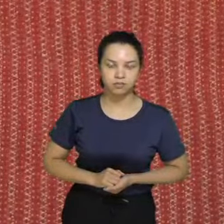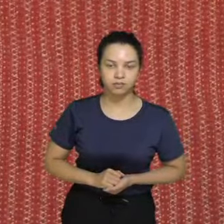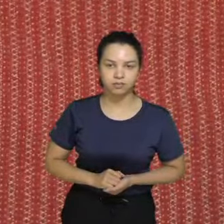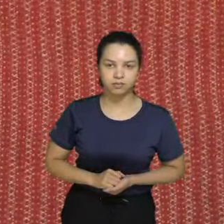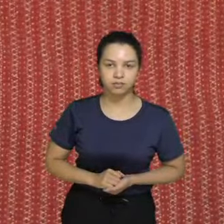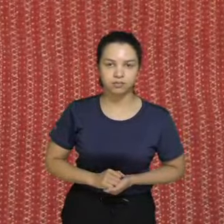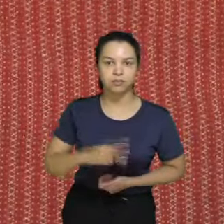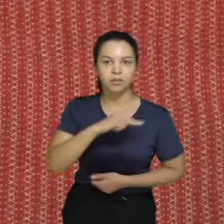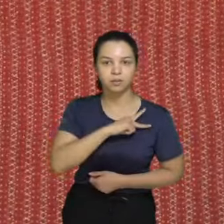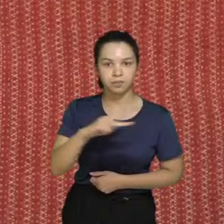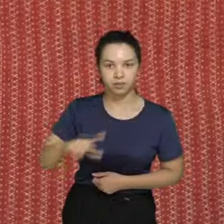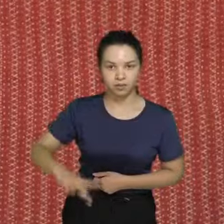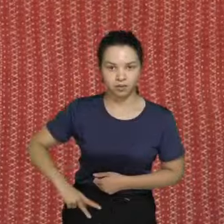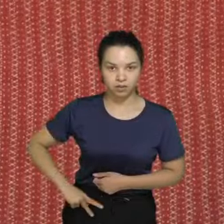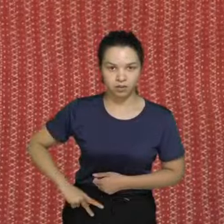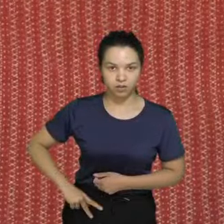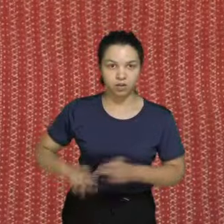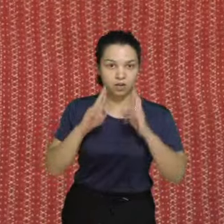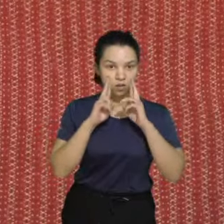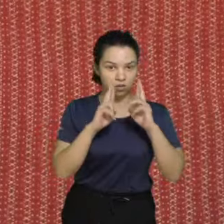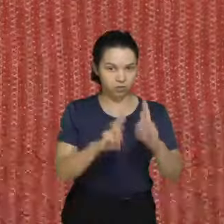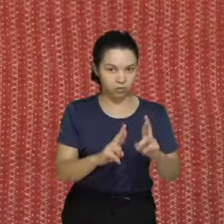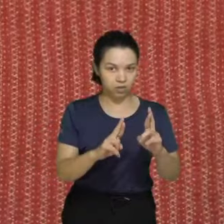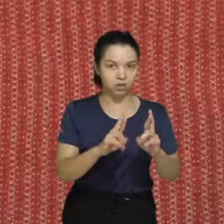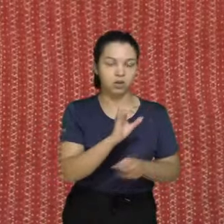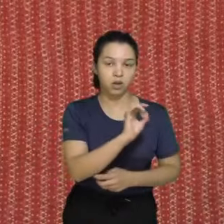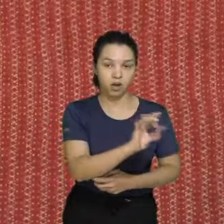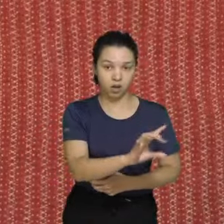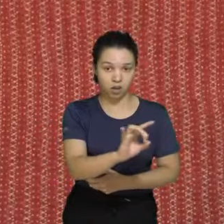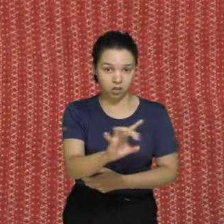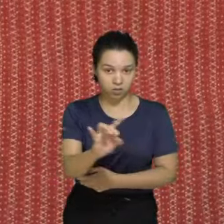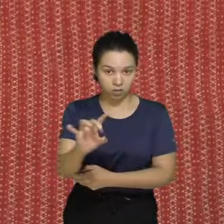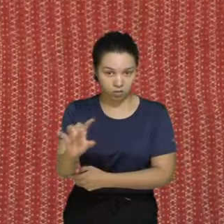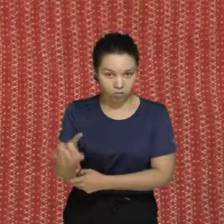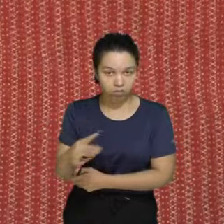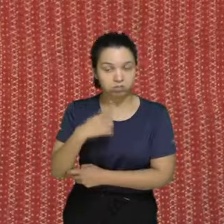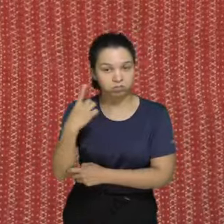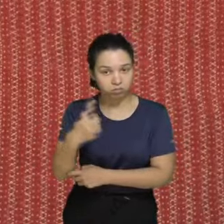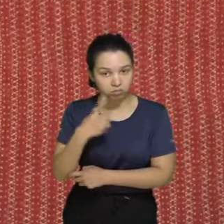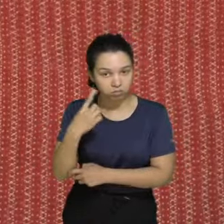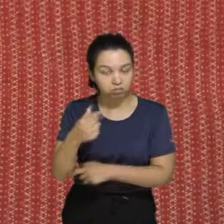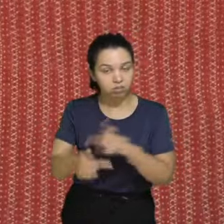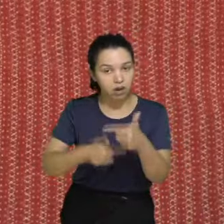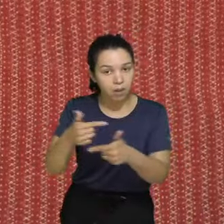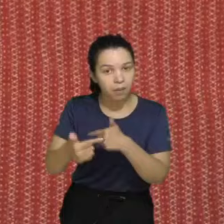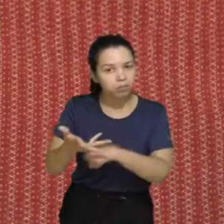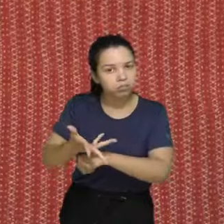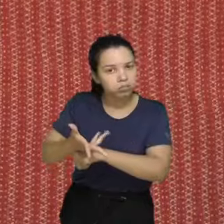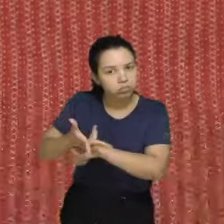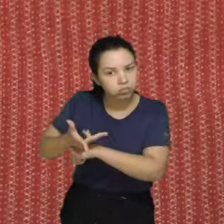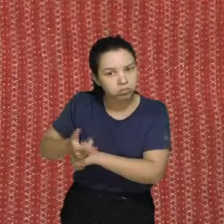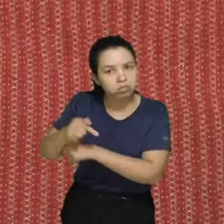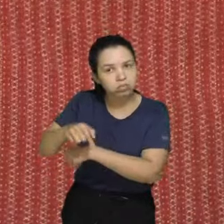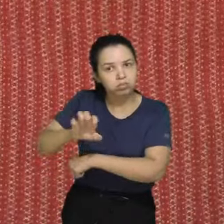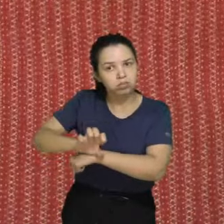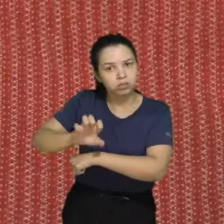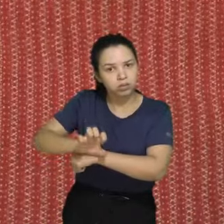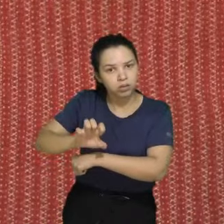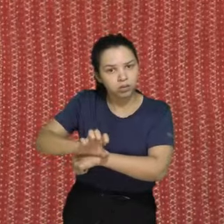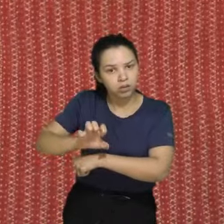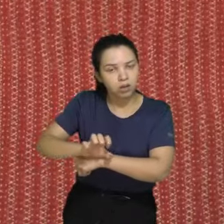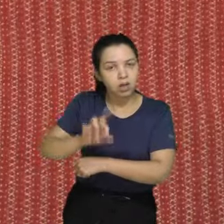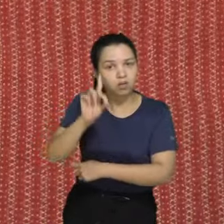Presidente, em respeito a cada um dos deputados que apresentam um trabalho maravilhoso para o estado de Santa Catarina e estão tendo o seu direito